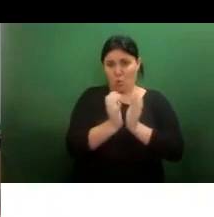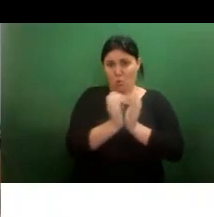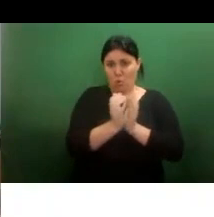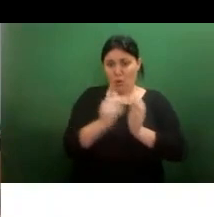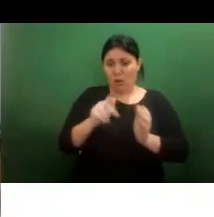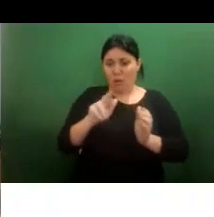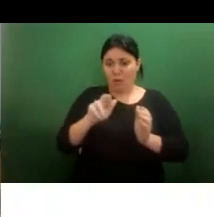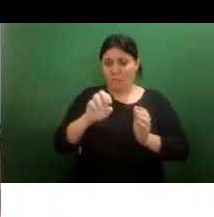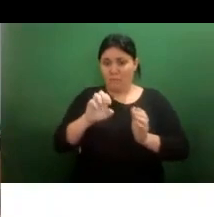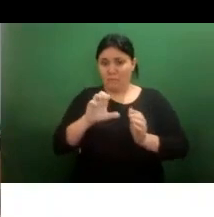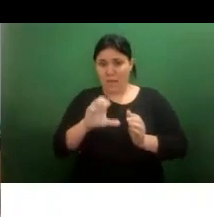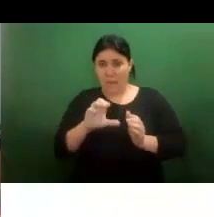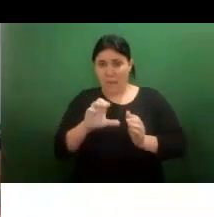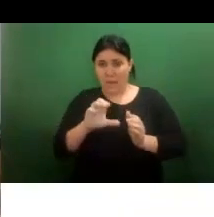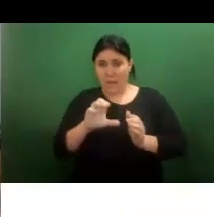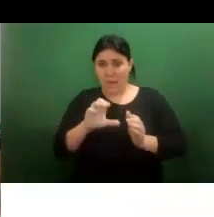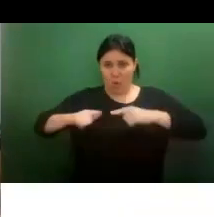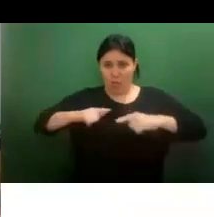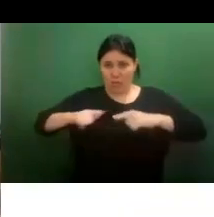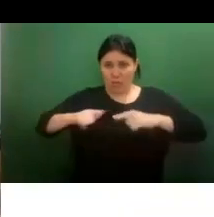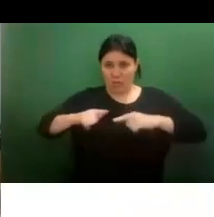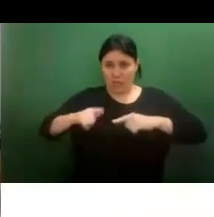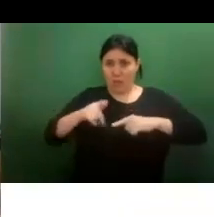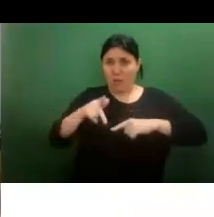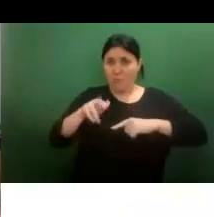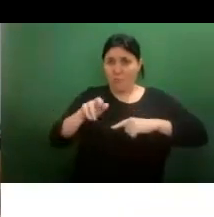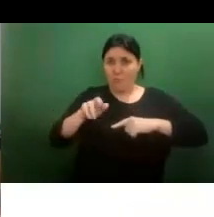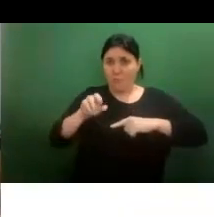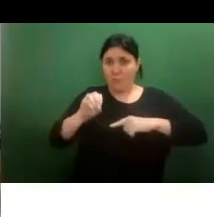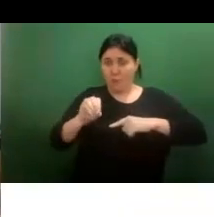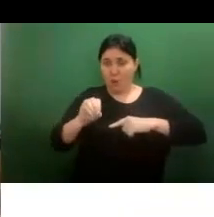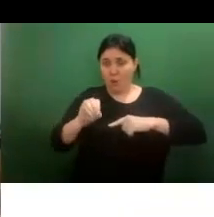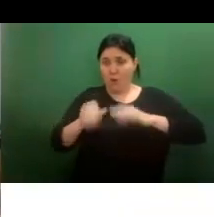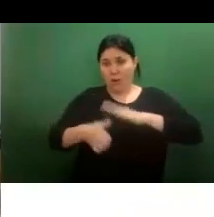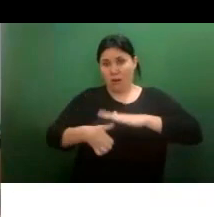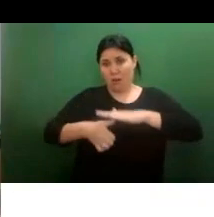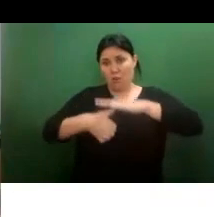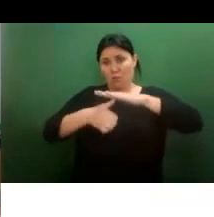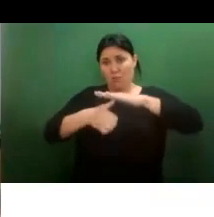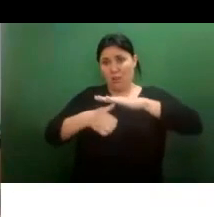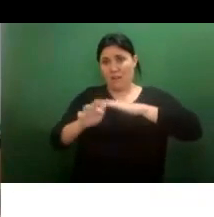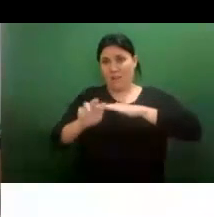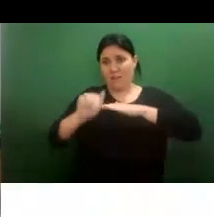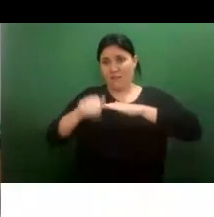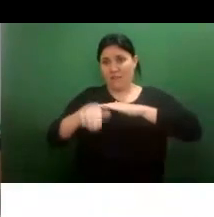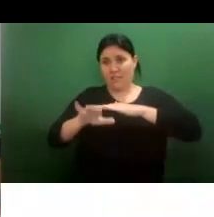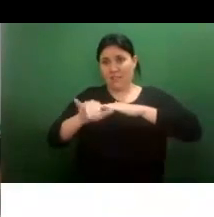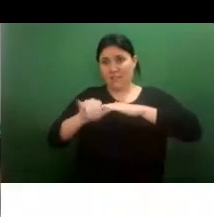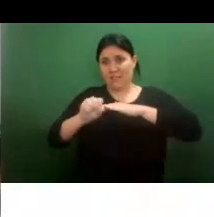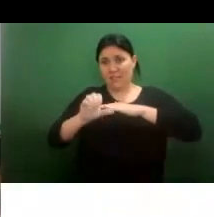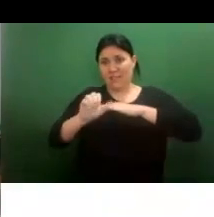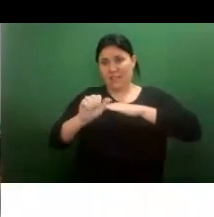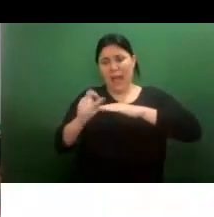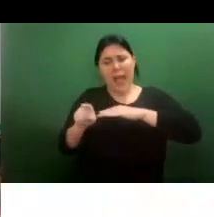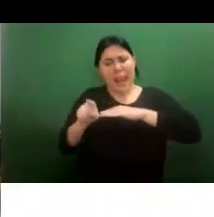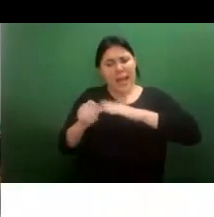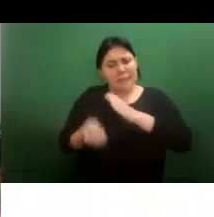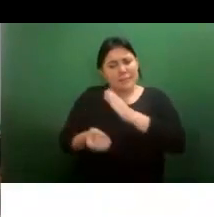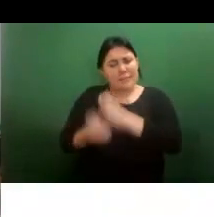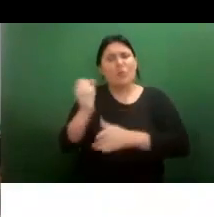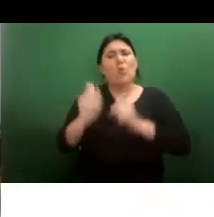coordenada pela nossa pró-reitora, a professora Francisca Miquelon, em algumas reuniões criou um projeto